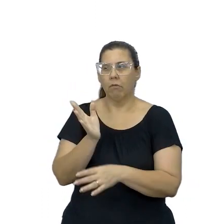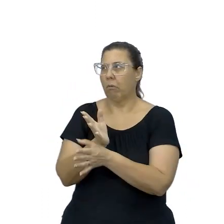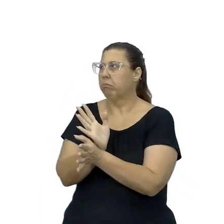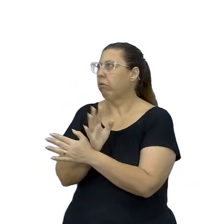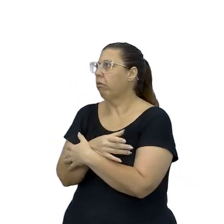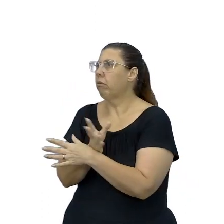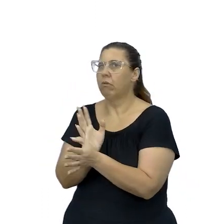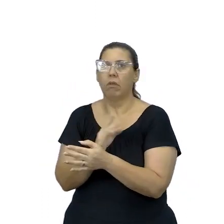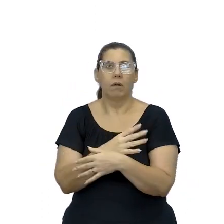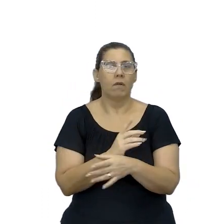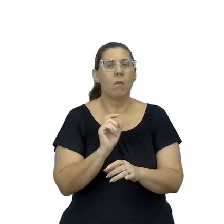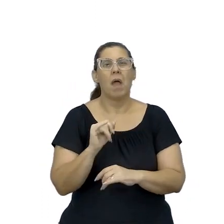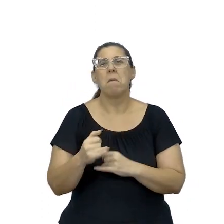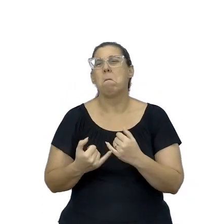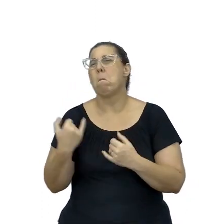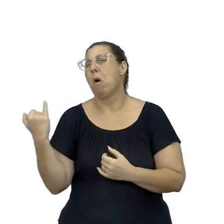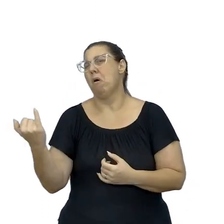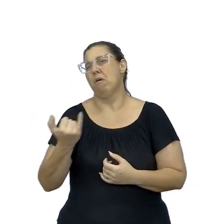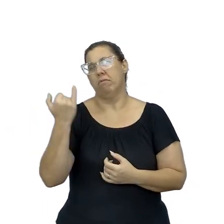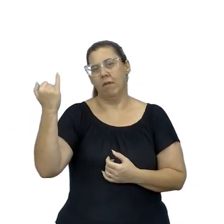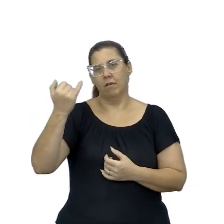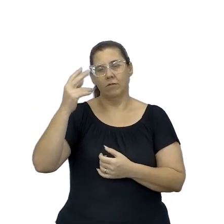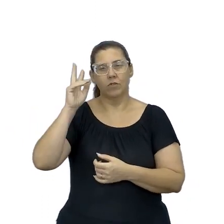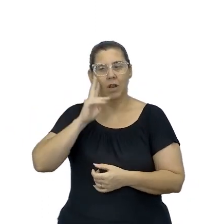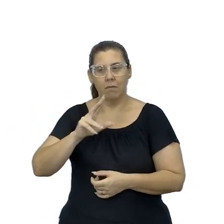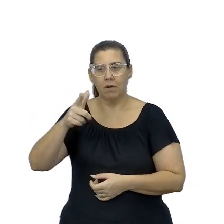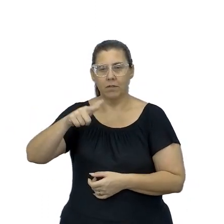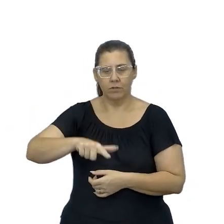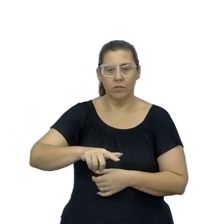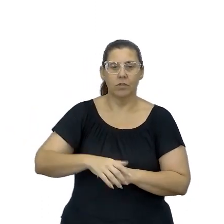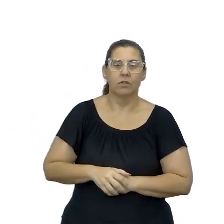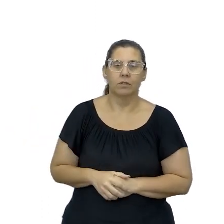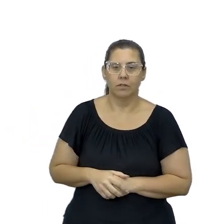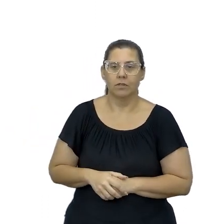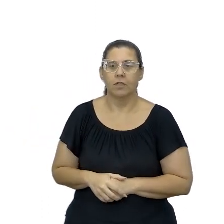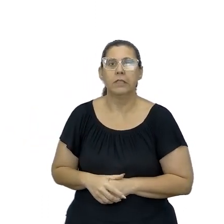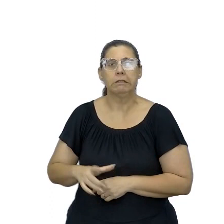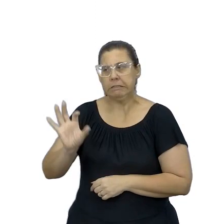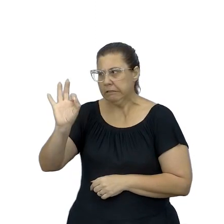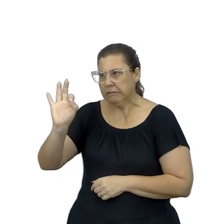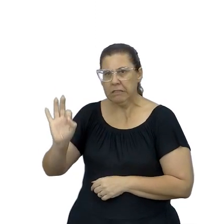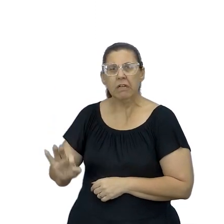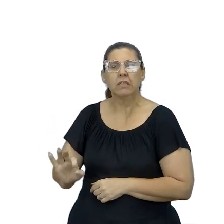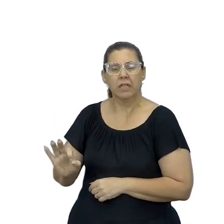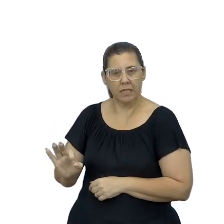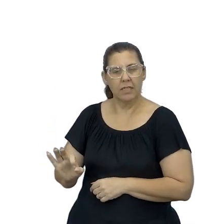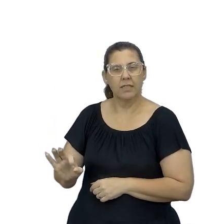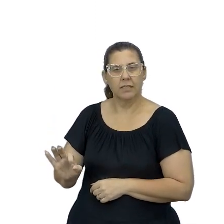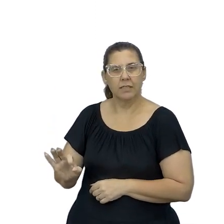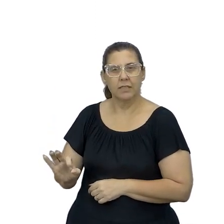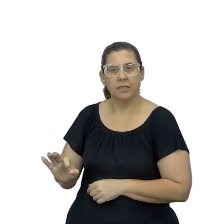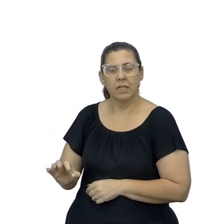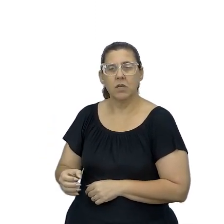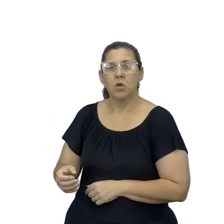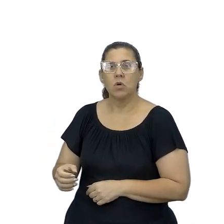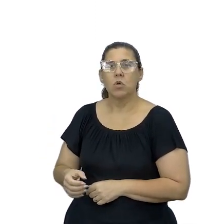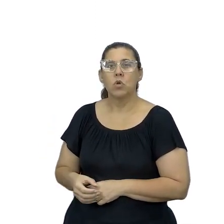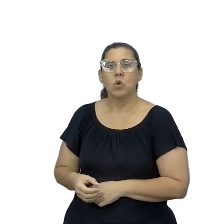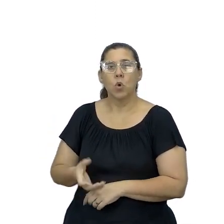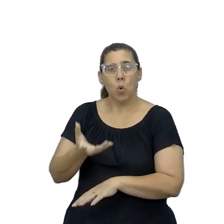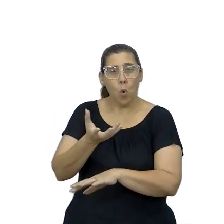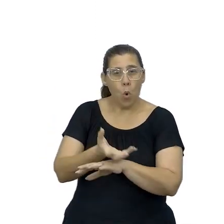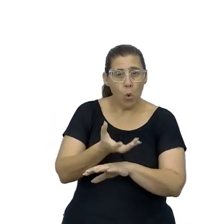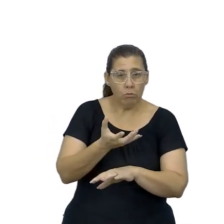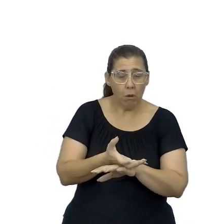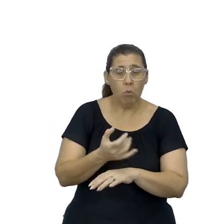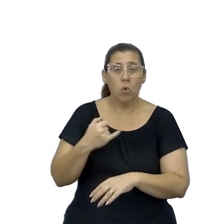como é importante a gente fazer essas retomadas, né, para ter certeza de que aquele conteúdo que talvez era um conteúdo